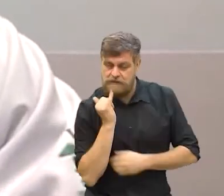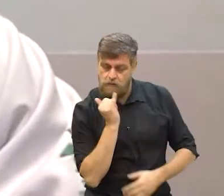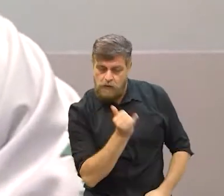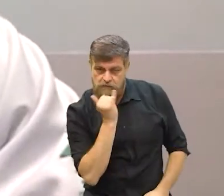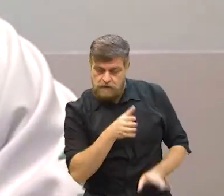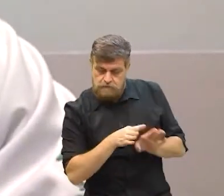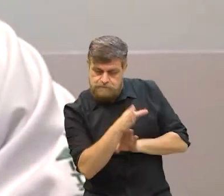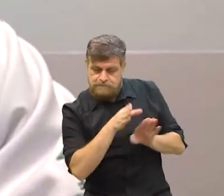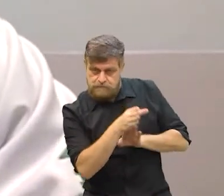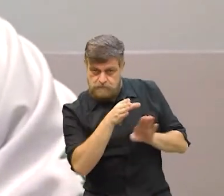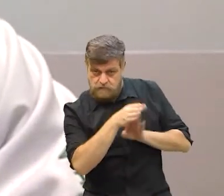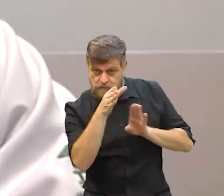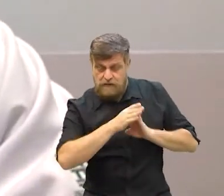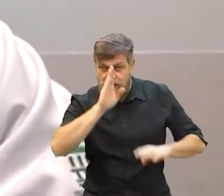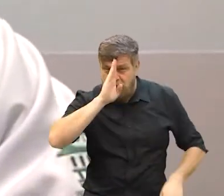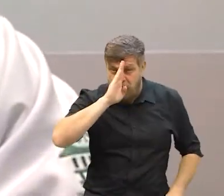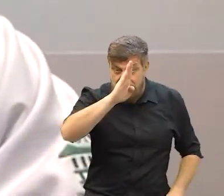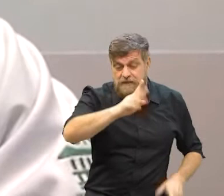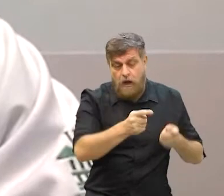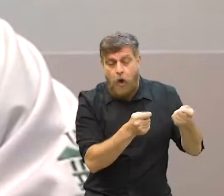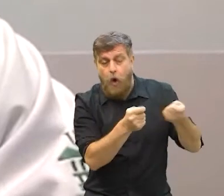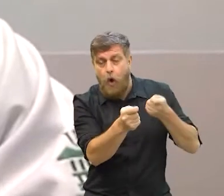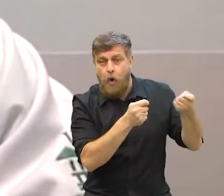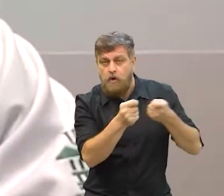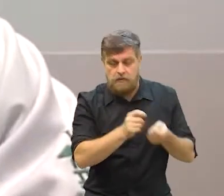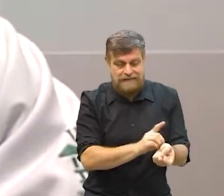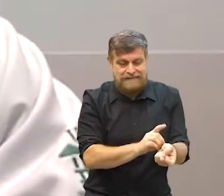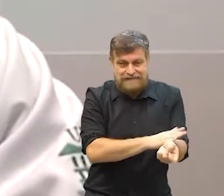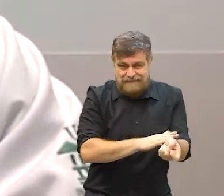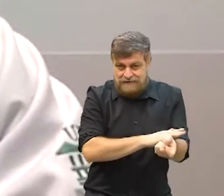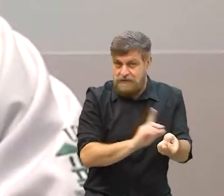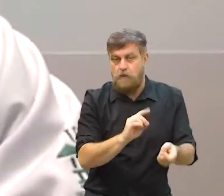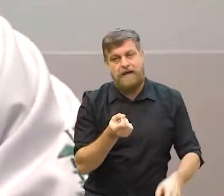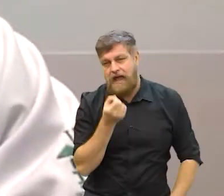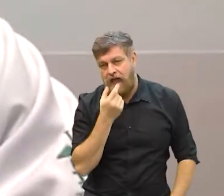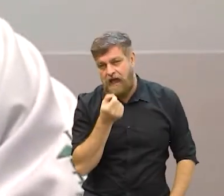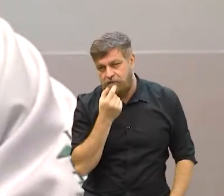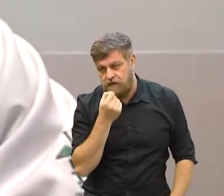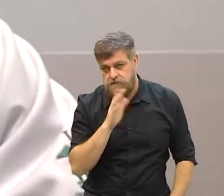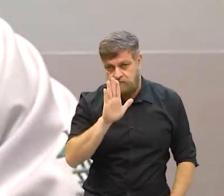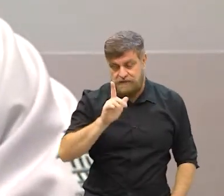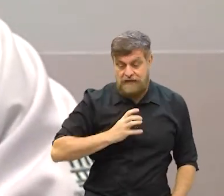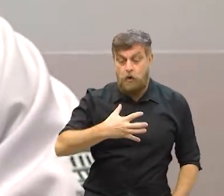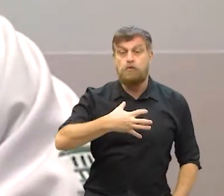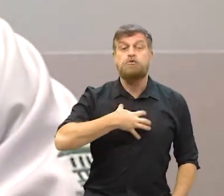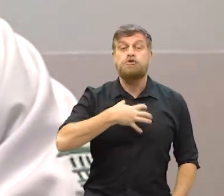com meus pacientes o seguinte, o principal controle e tratamento de diabetes não é nenhum remédio, é principalmente o estilo de vida, é o que